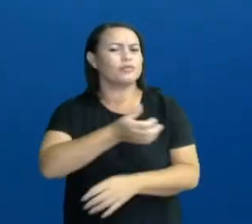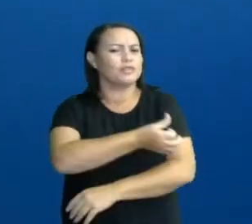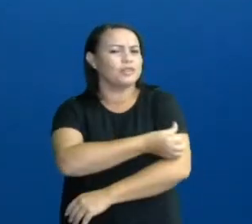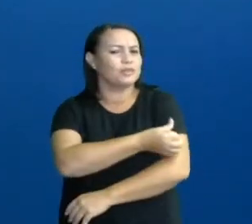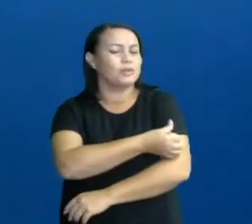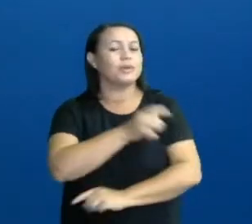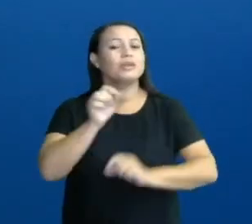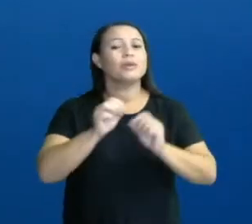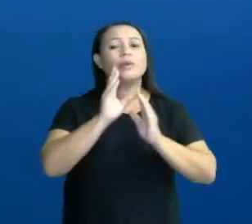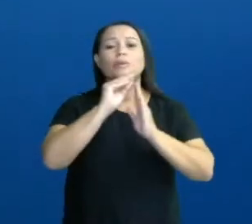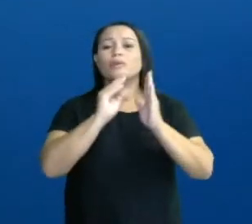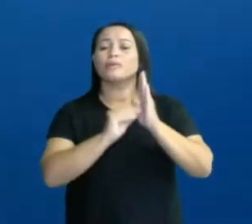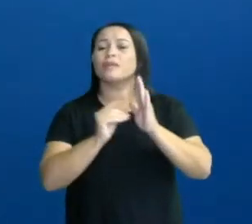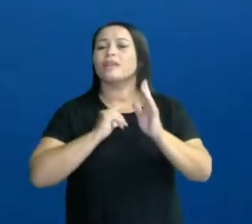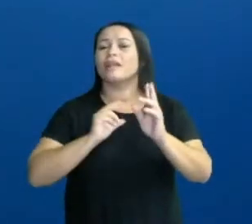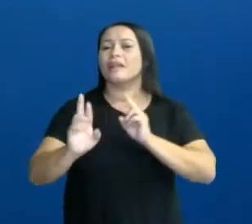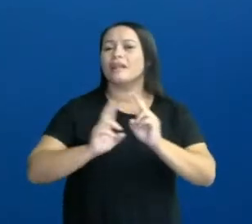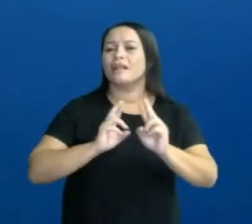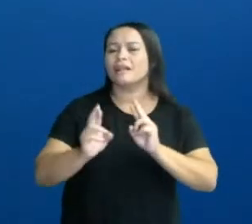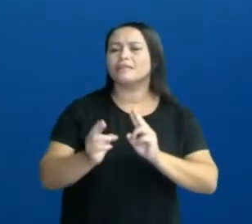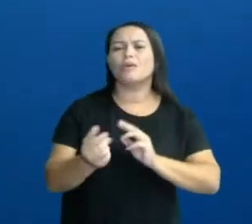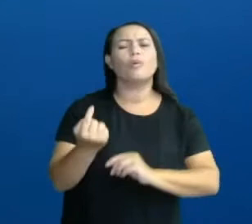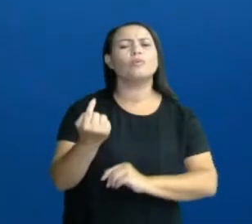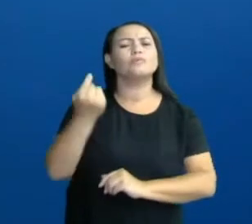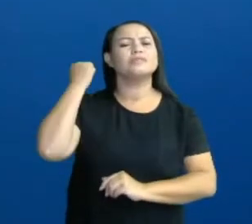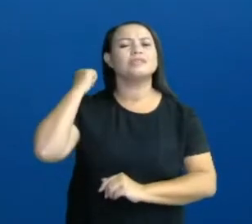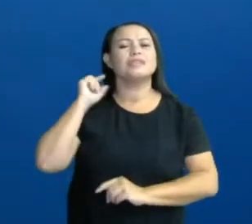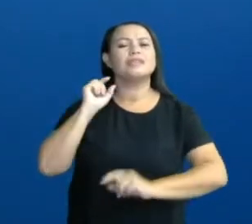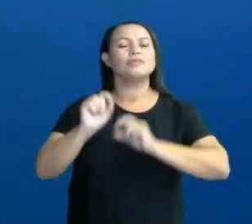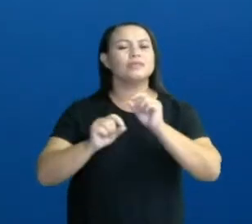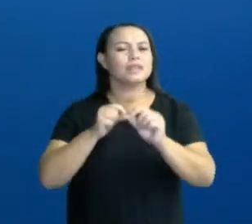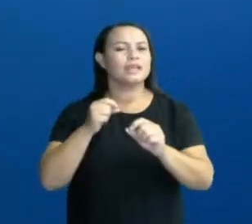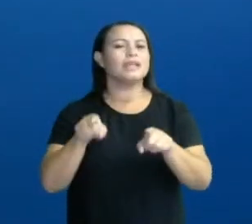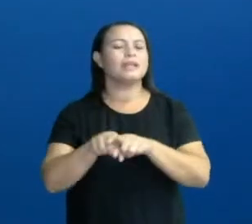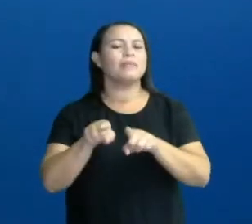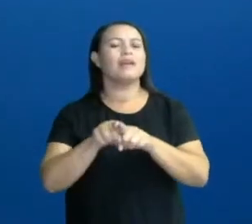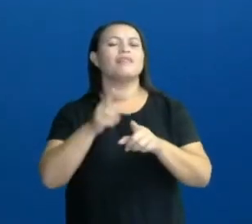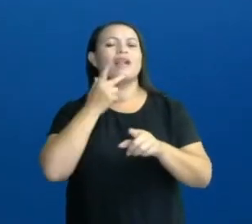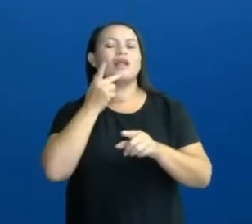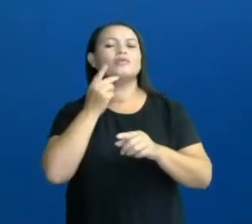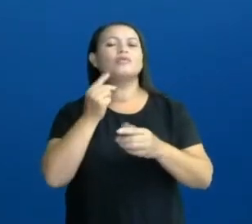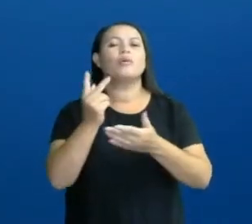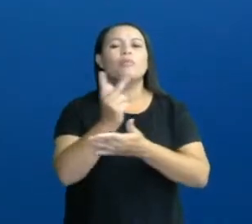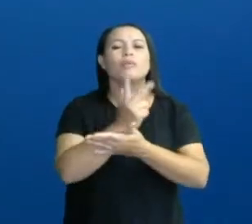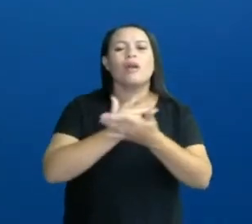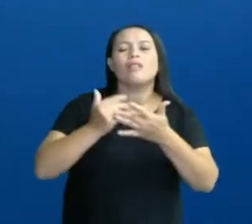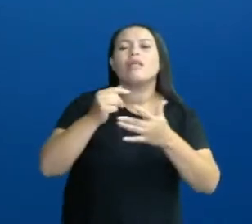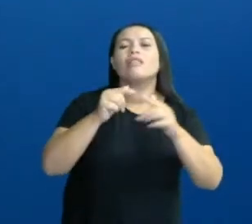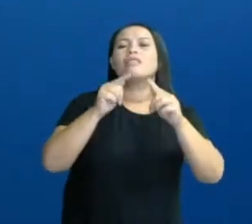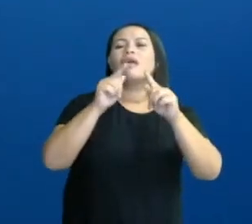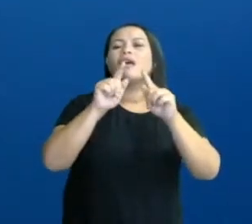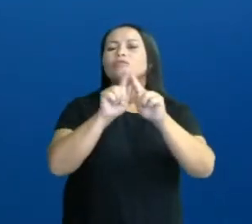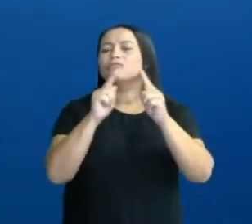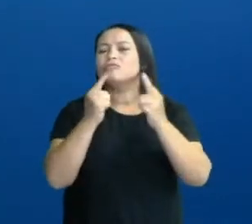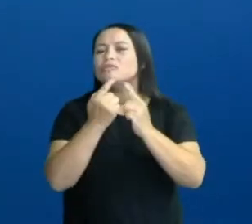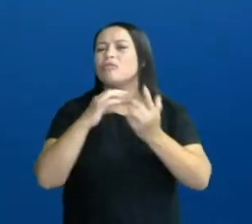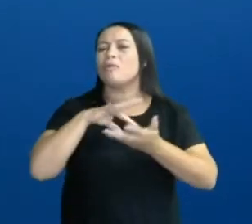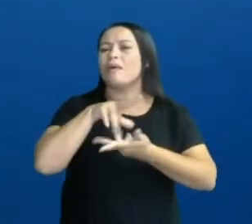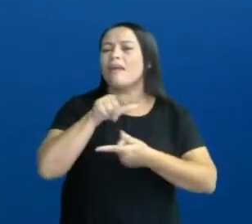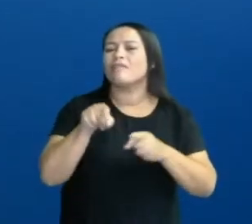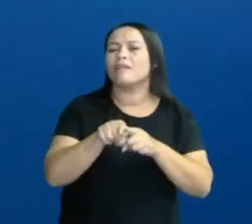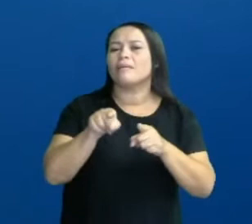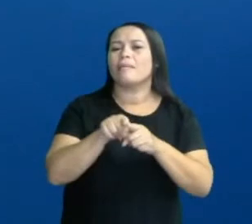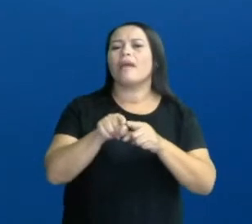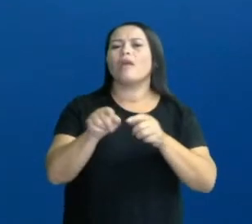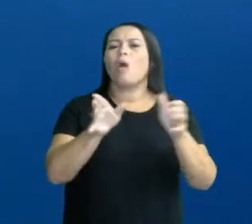é um conteúdo que tem relação com o conteúdo anterior, né, que a gente tratou de coordenadas geográficas, orientação. Então, toda essa